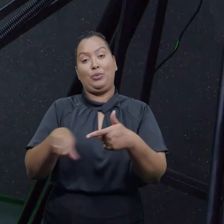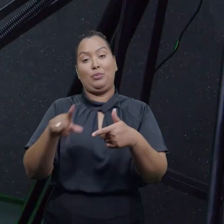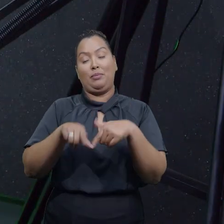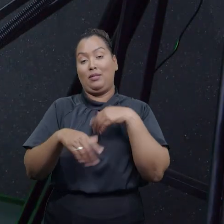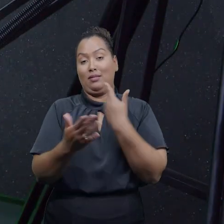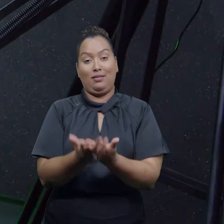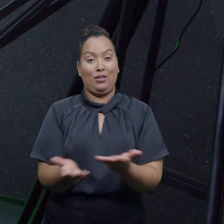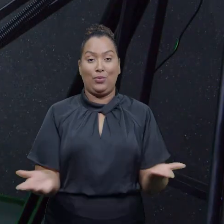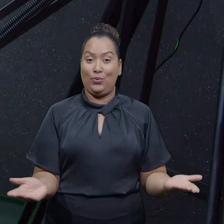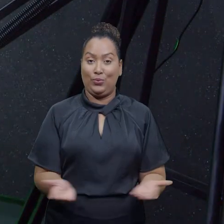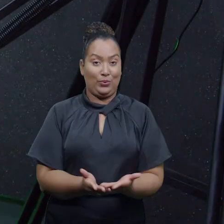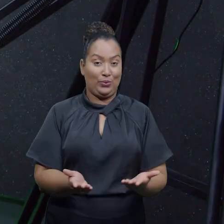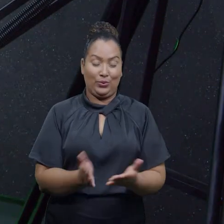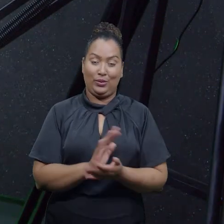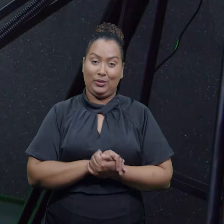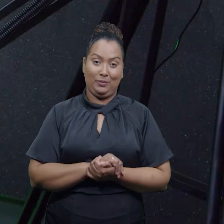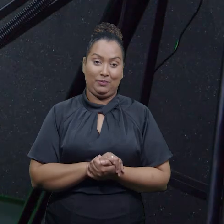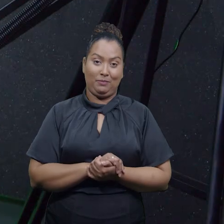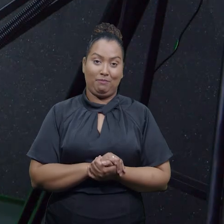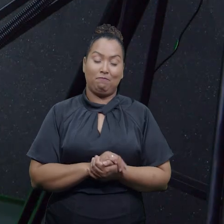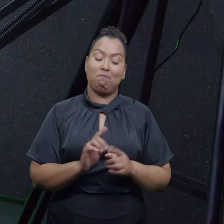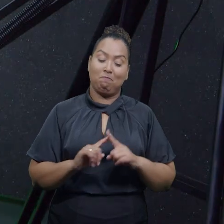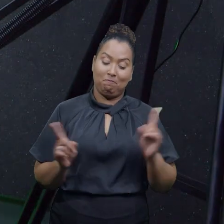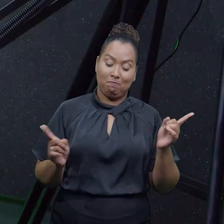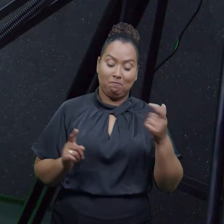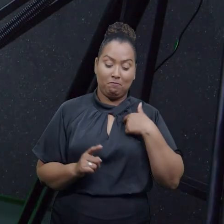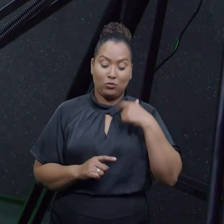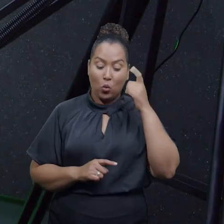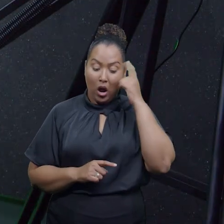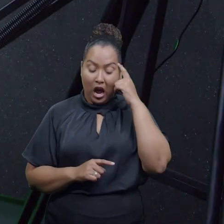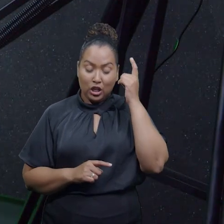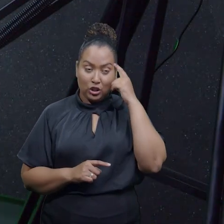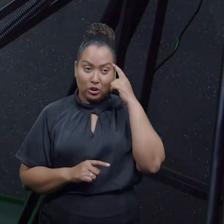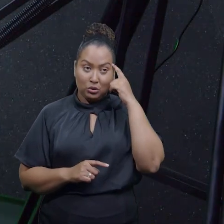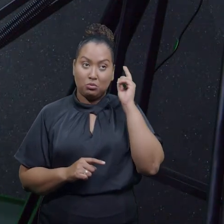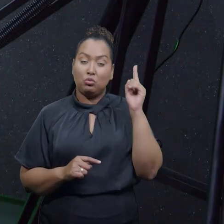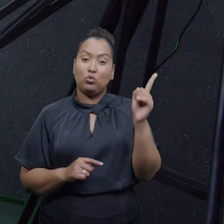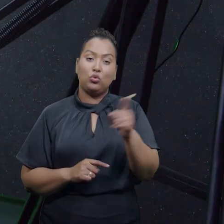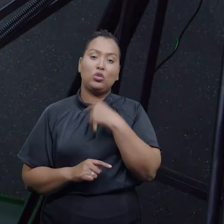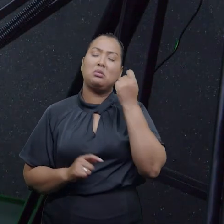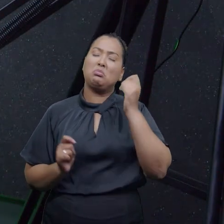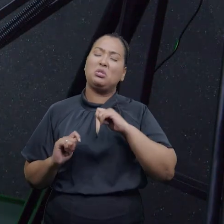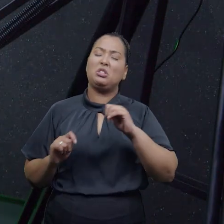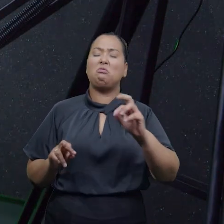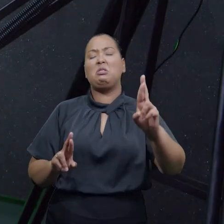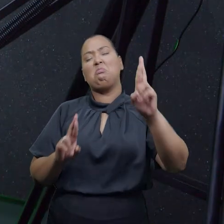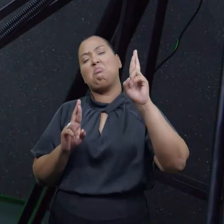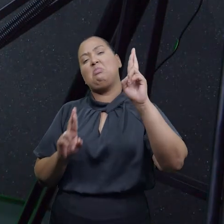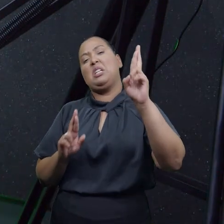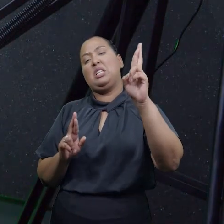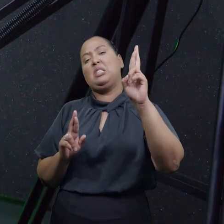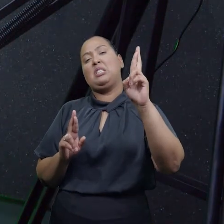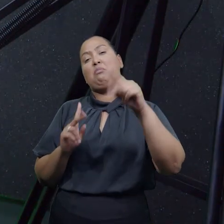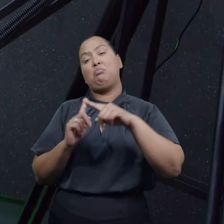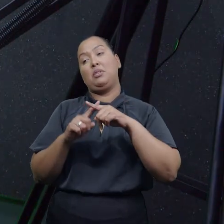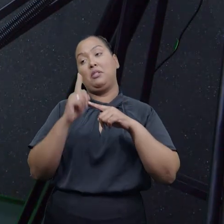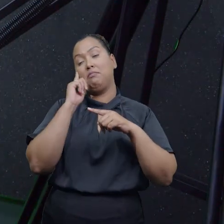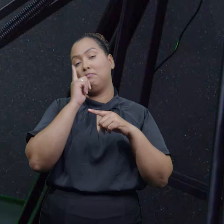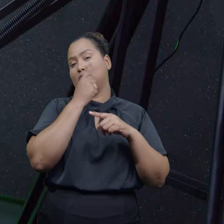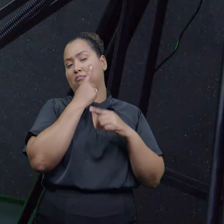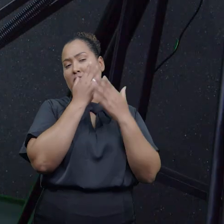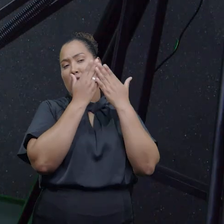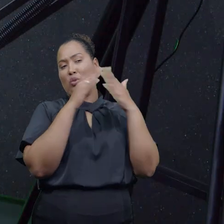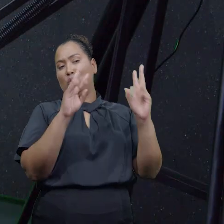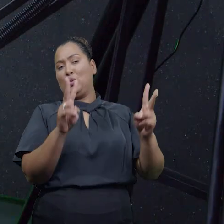problema que nós temos hoje. Mas acho que a gente pode ter, sim, um viés de um pouco de esperança, porque a percepção,